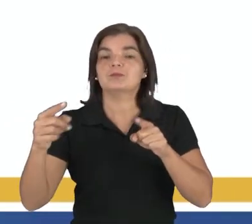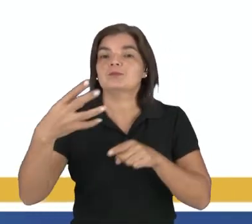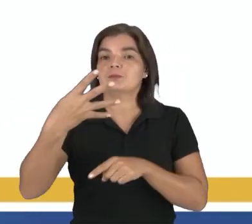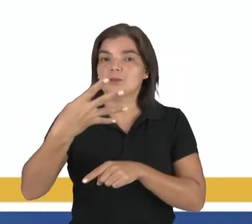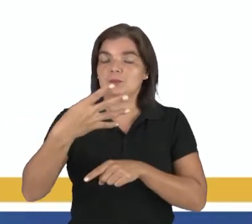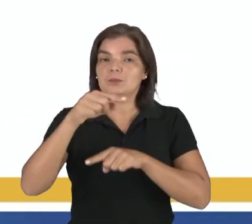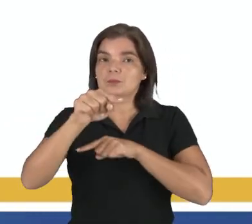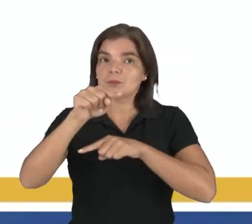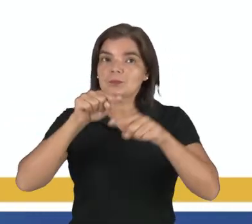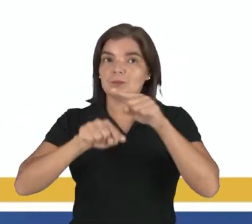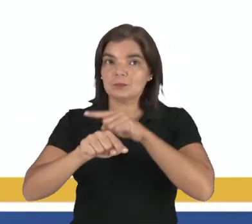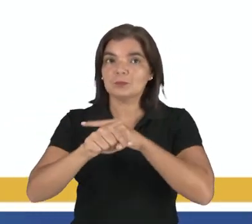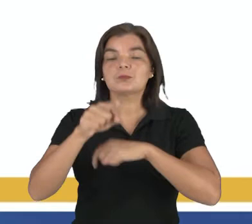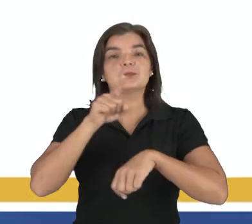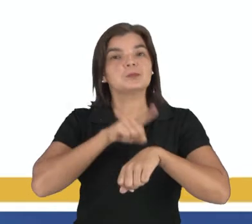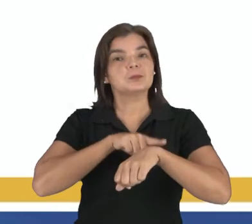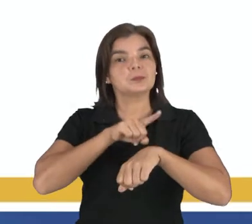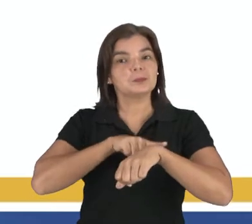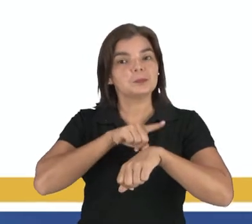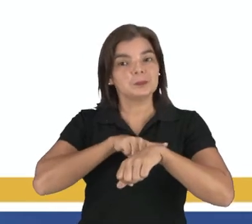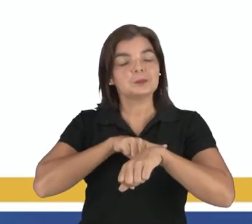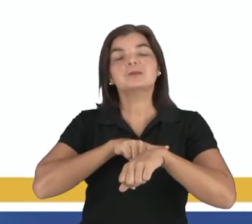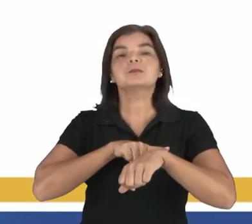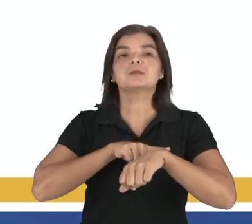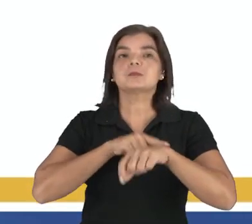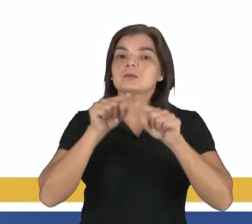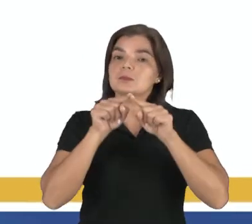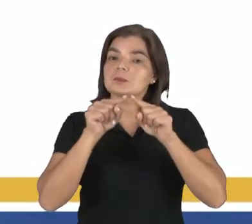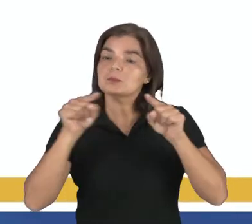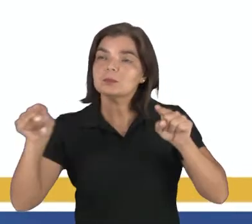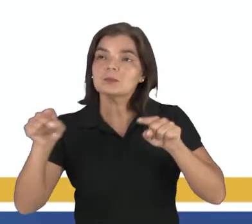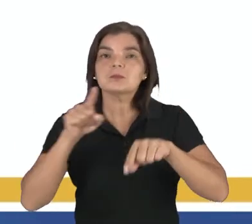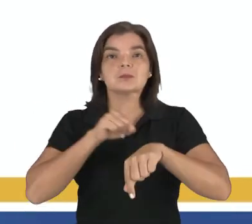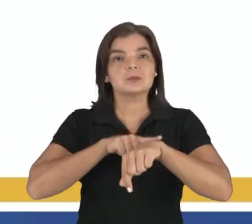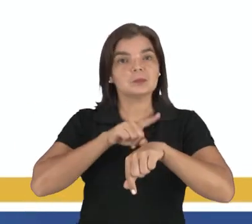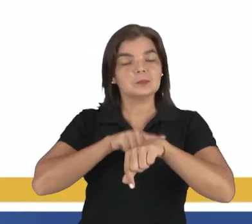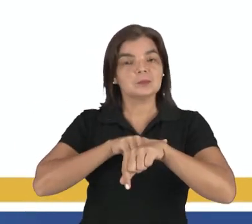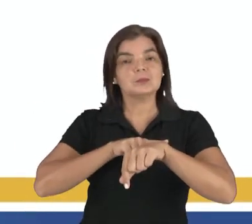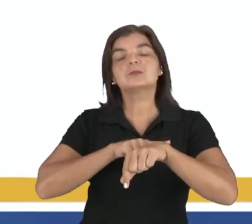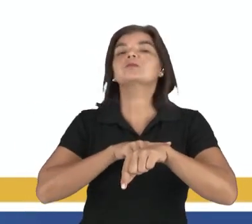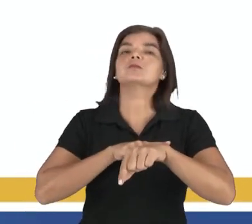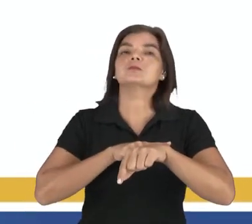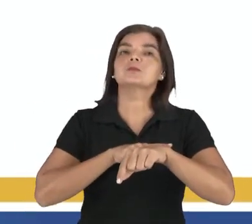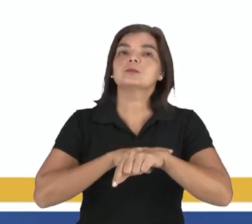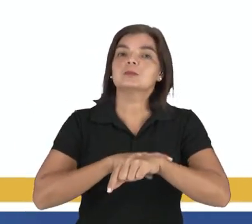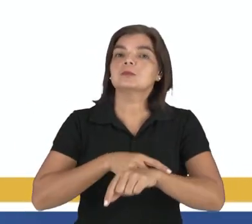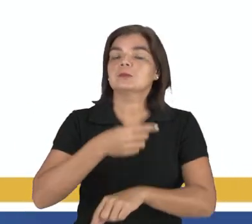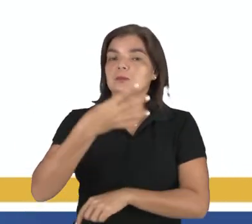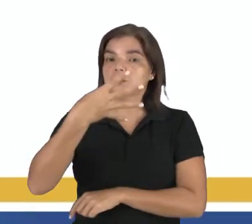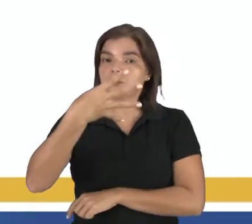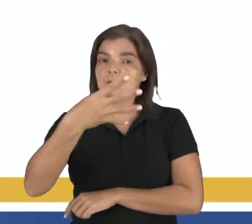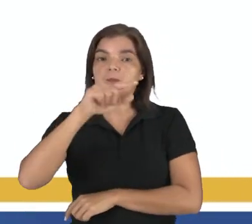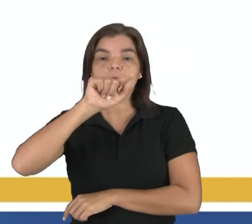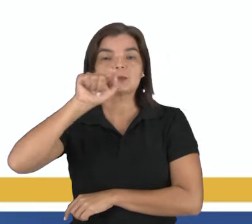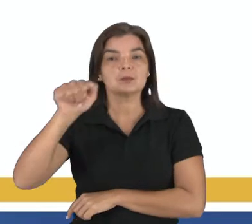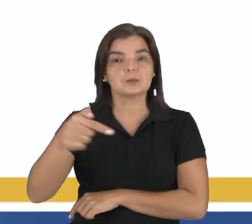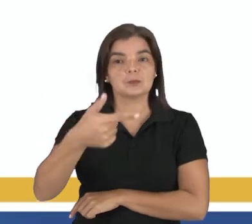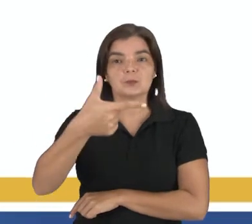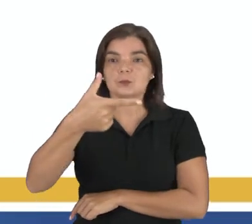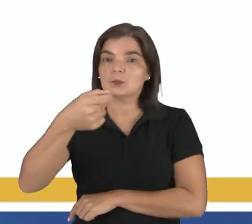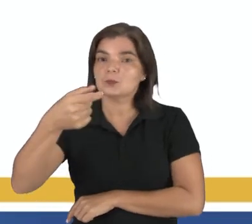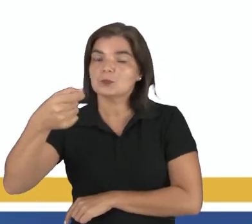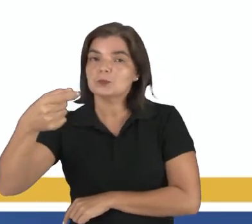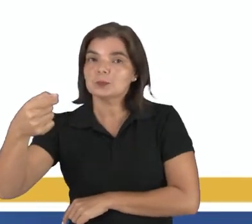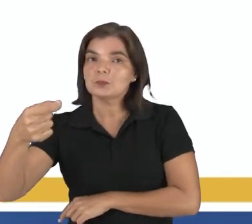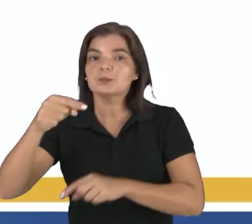percorrido dividido... é a distância percorrida dividido pelo tempo. Então, nesse caso, nós